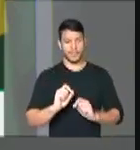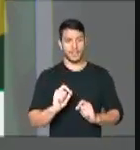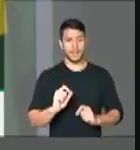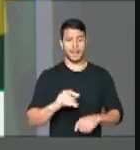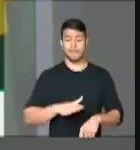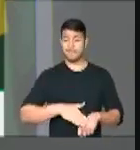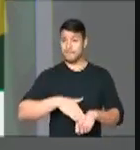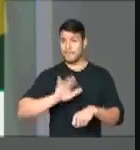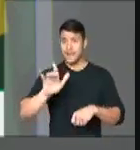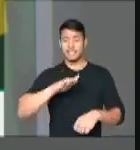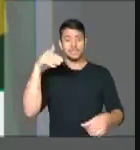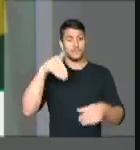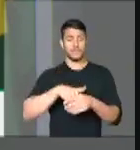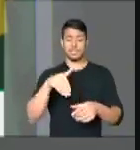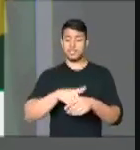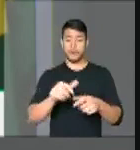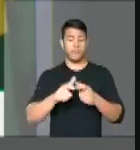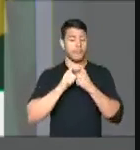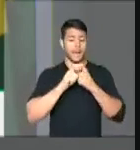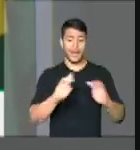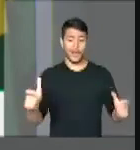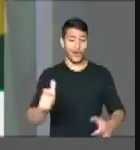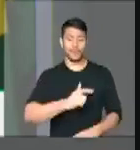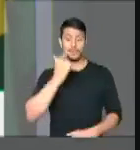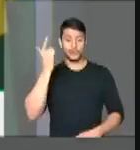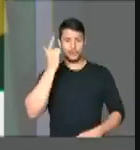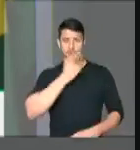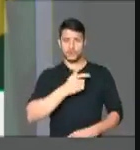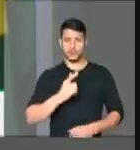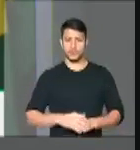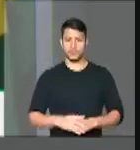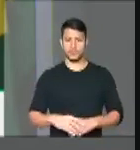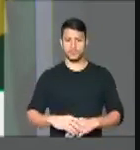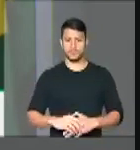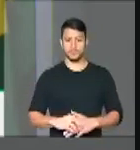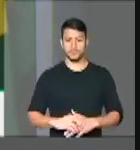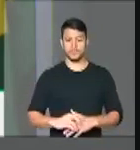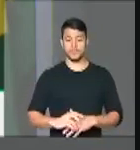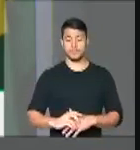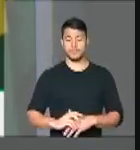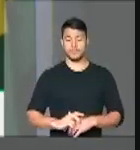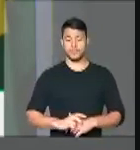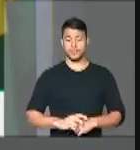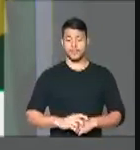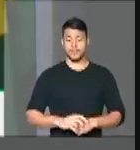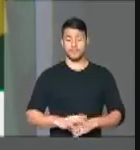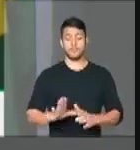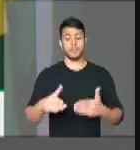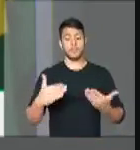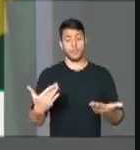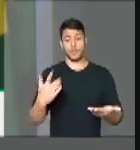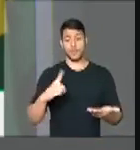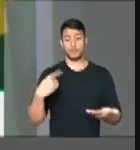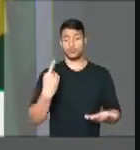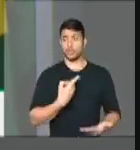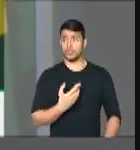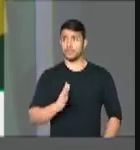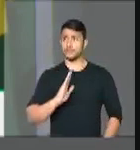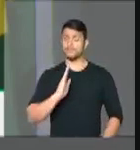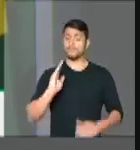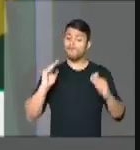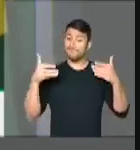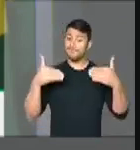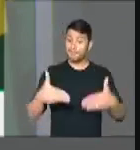votação legislativa aqui nessa casa nos últimos, não lembro, 20 ou 30 anos, e a gente teve a honra